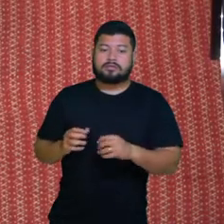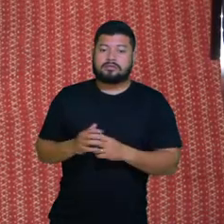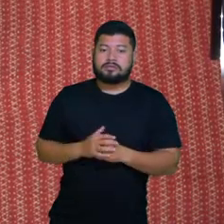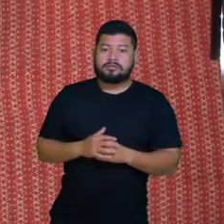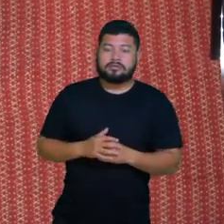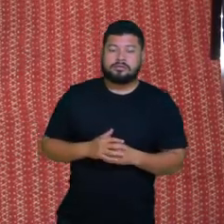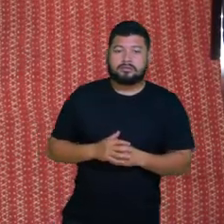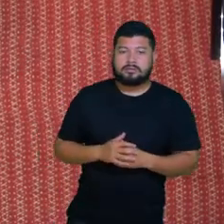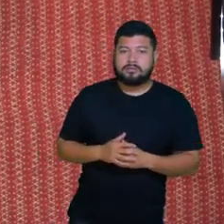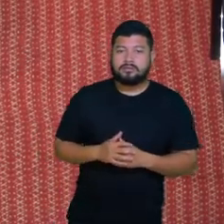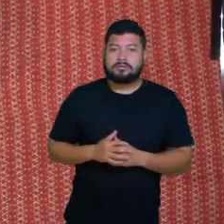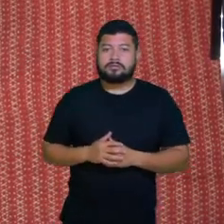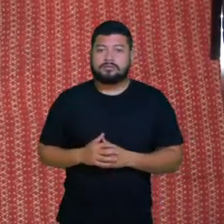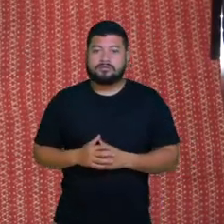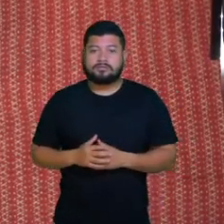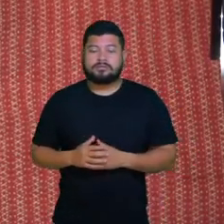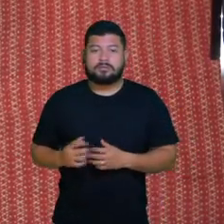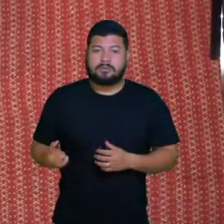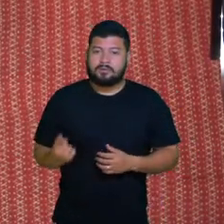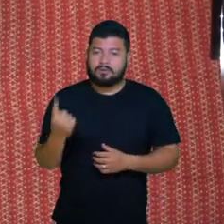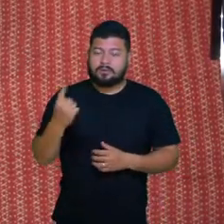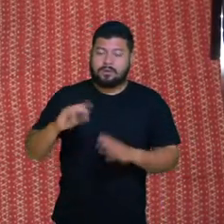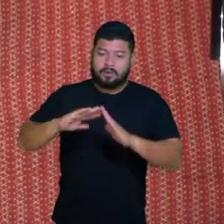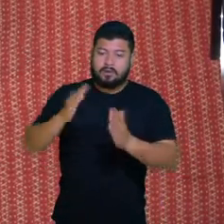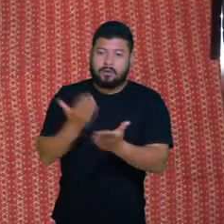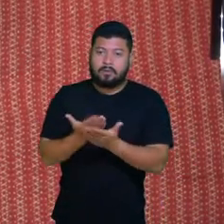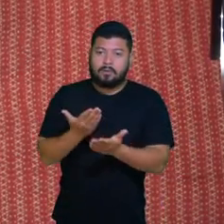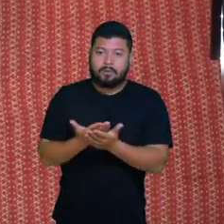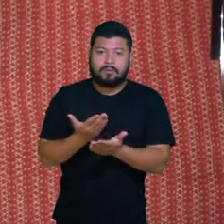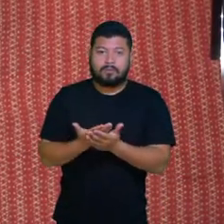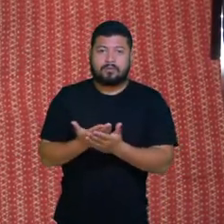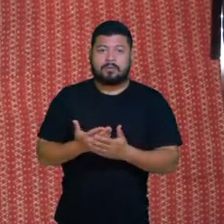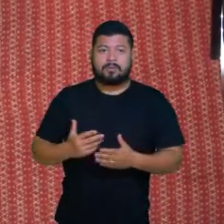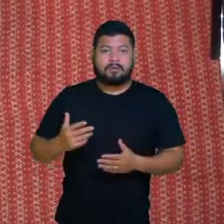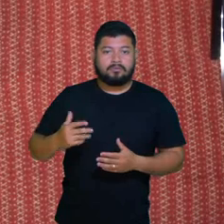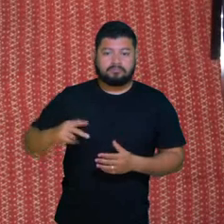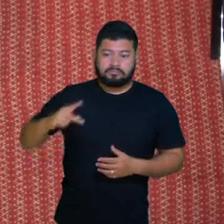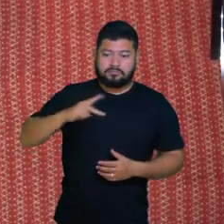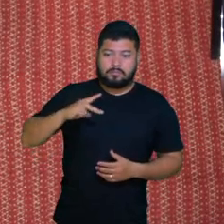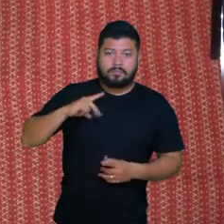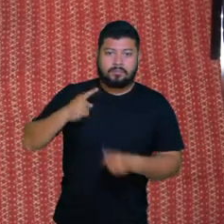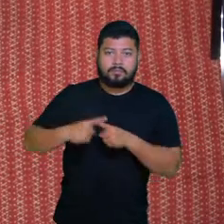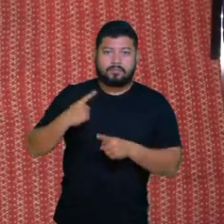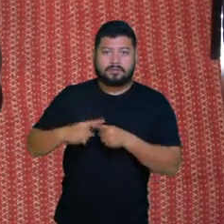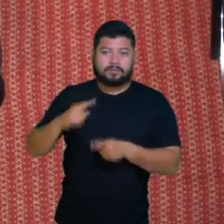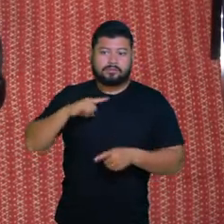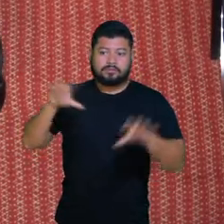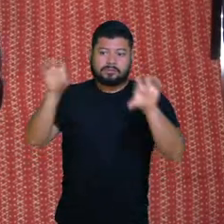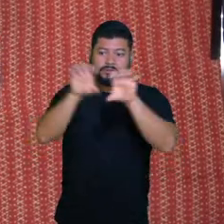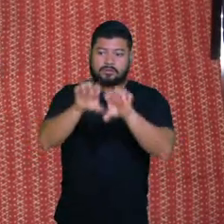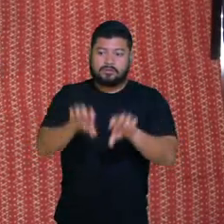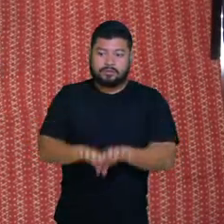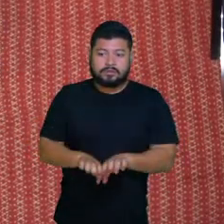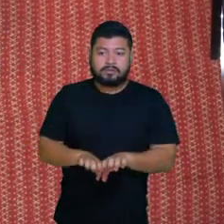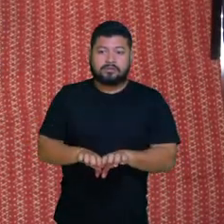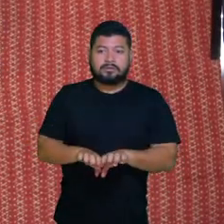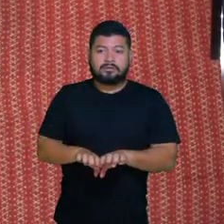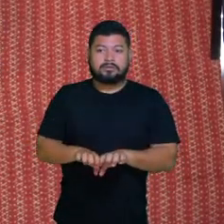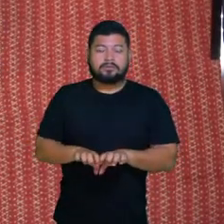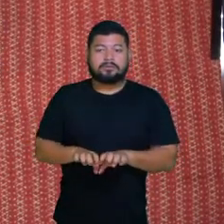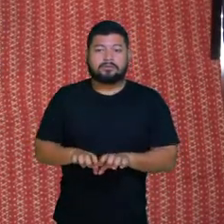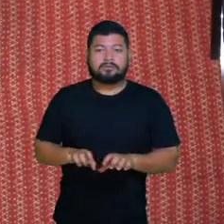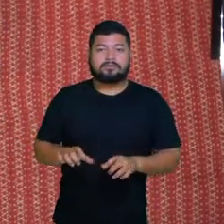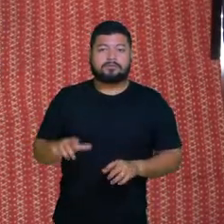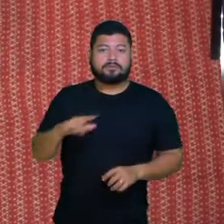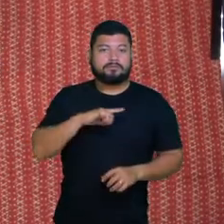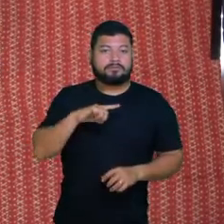as únicas escolas que tiveram aulas foram as escolas particulares porque tinham toda a estrutura os filhos tinham aula de